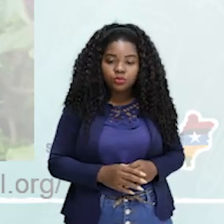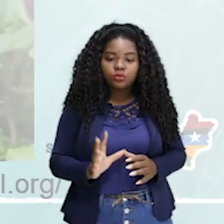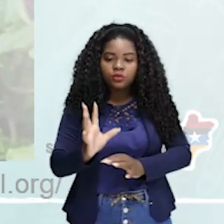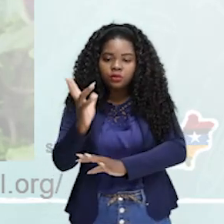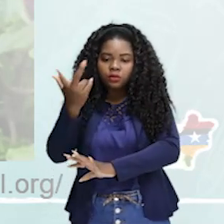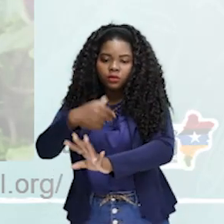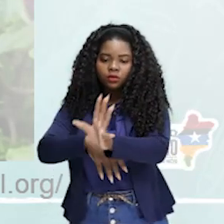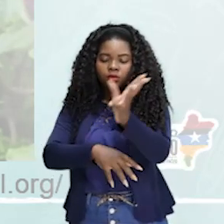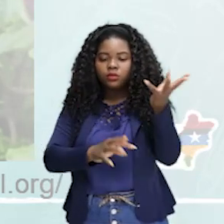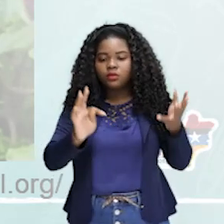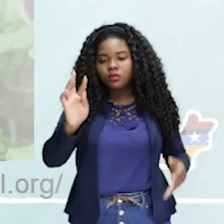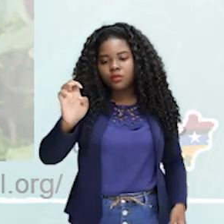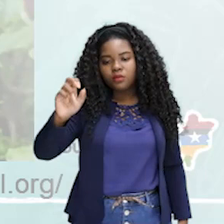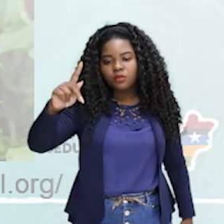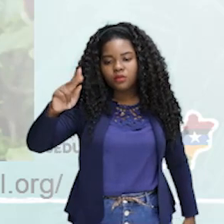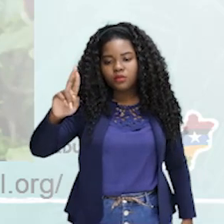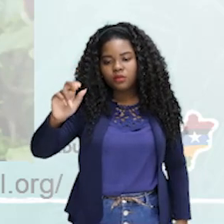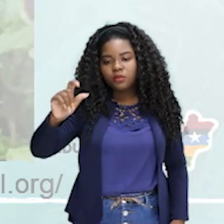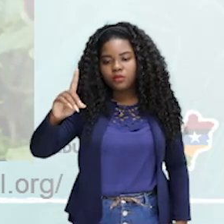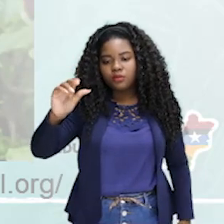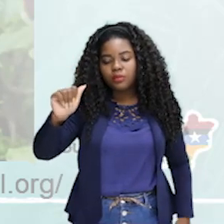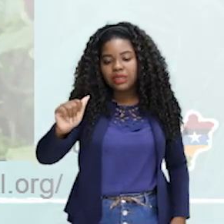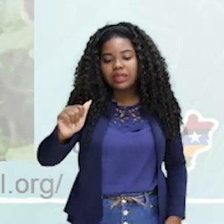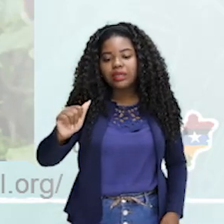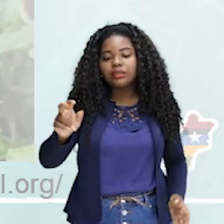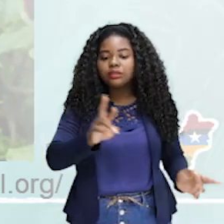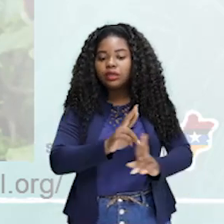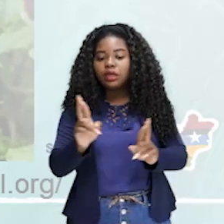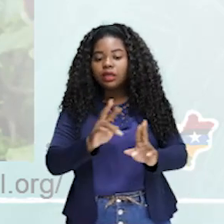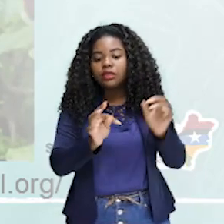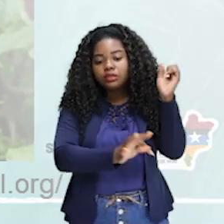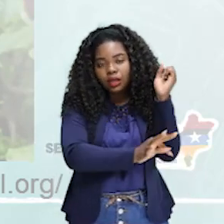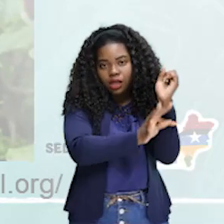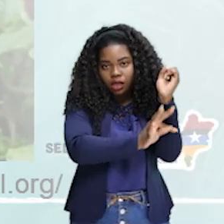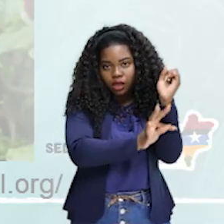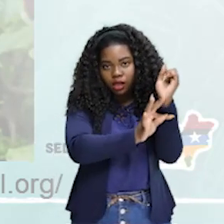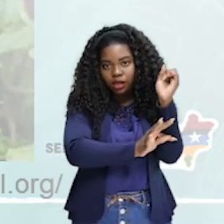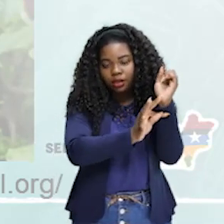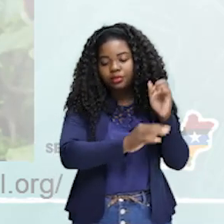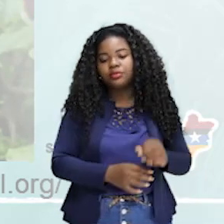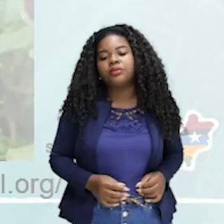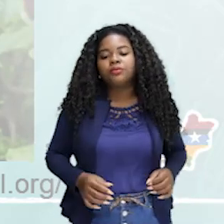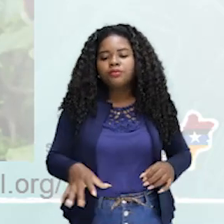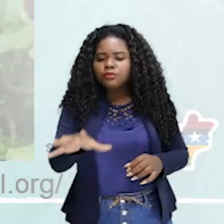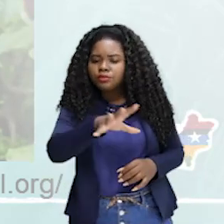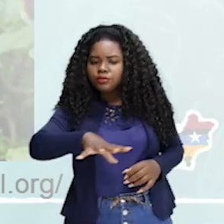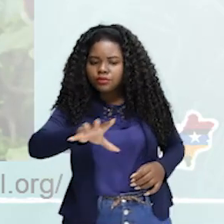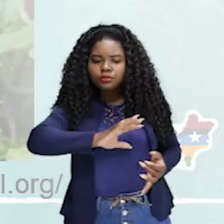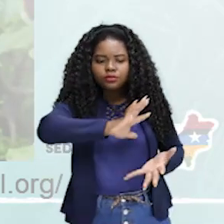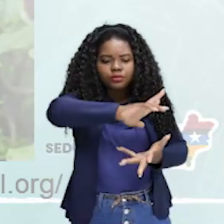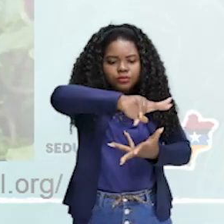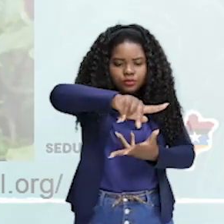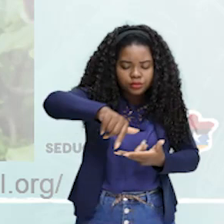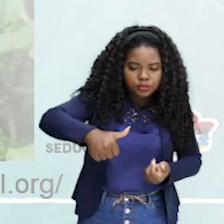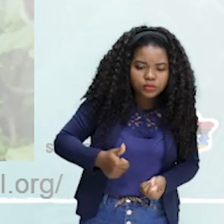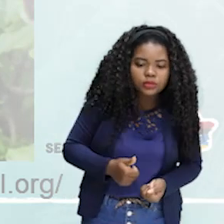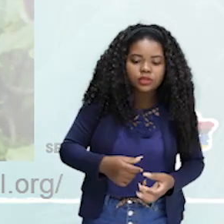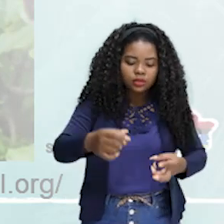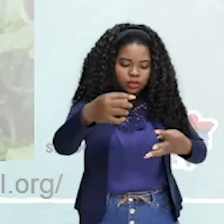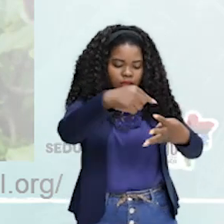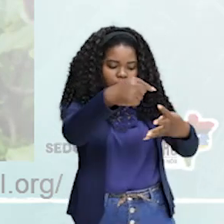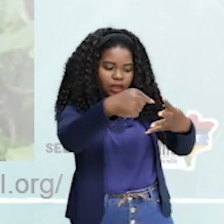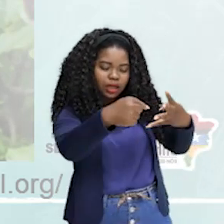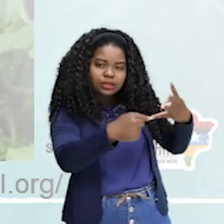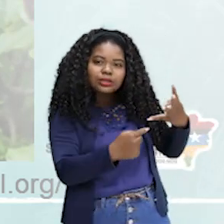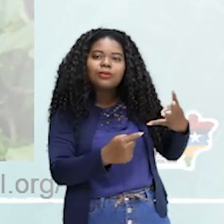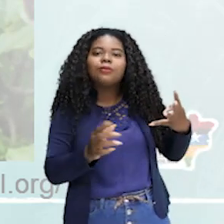nome? Temperada porque vem de temperatura, galera, tá? São as regiões do planeta que vão apresentar aí as 4 estações do